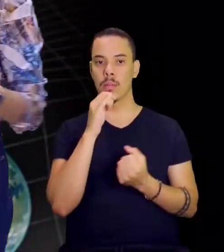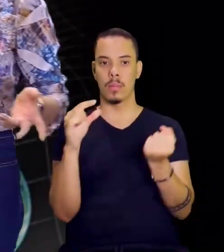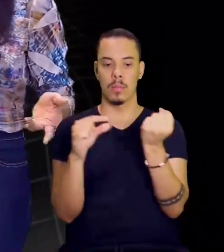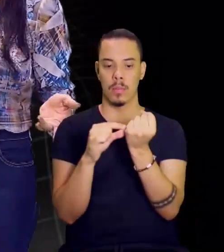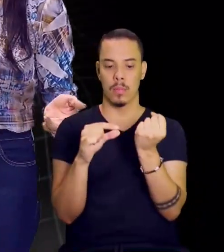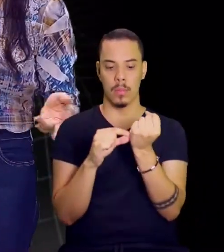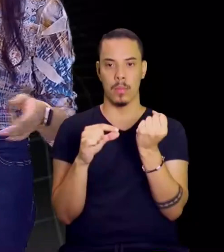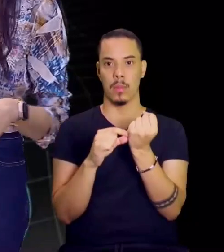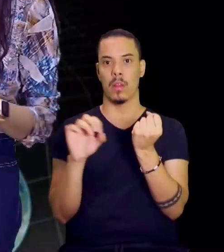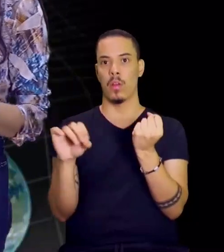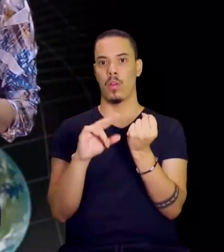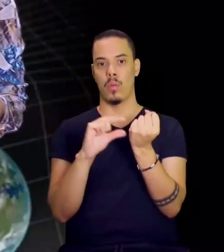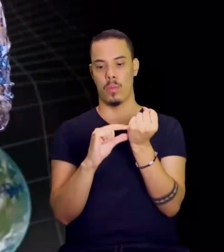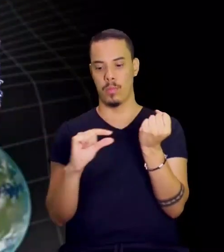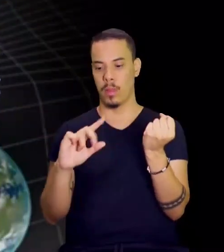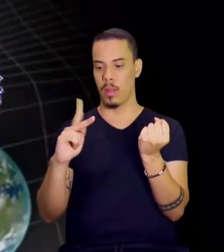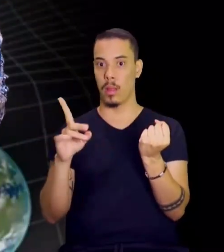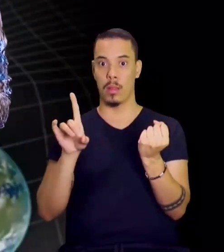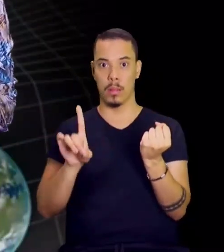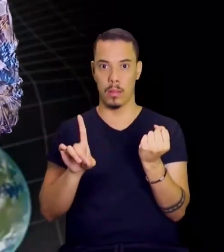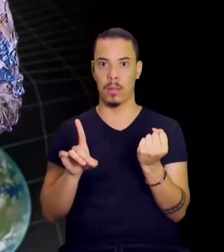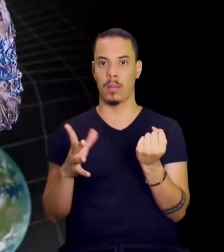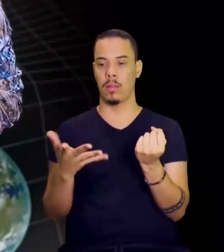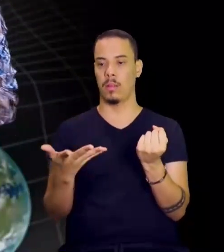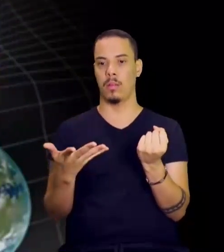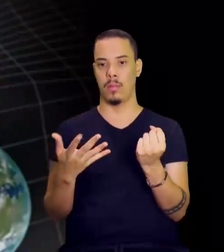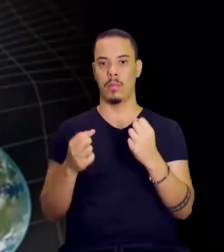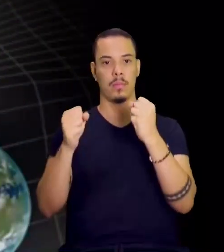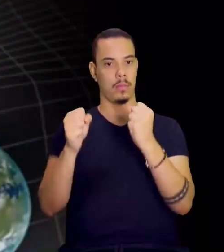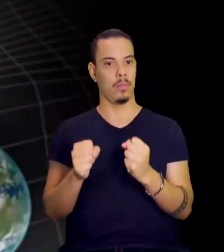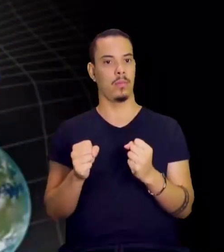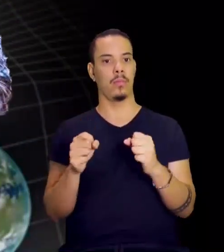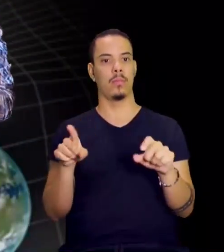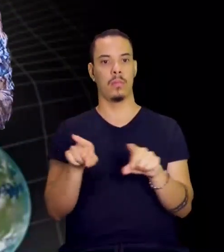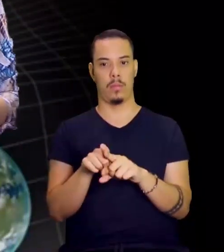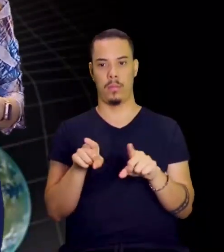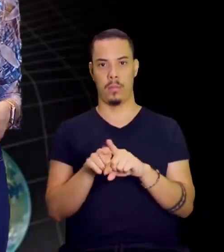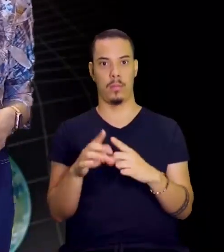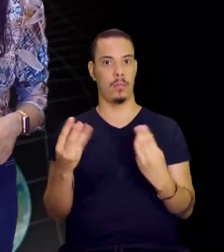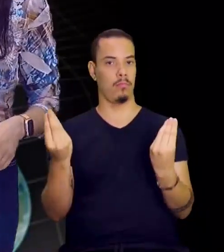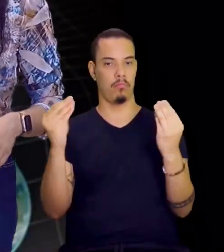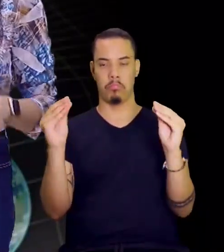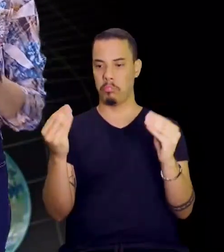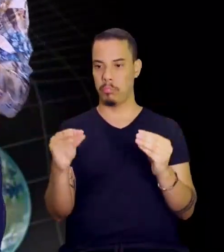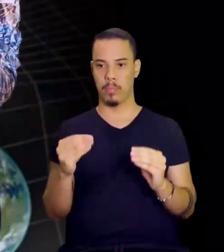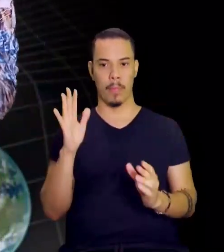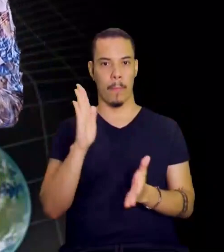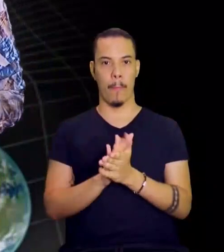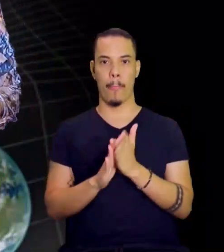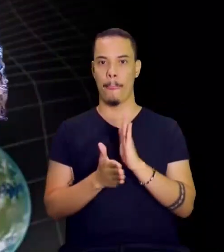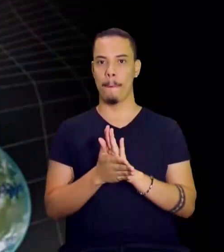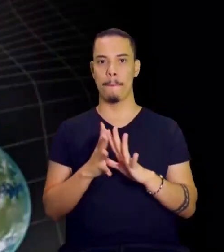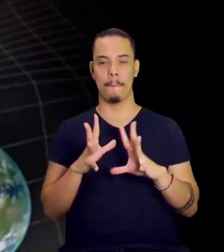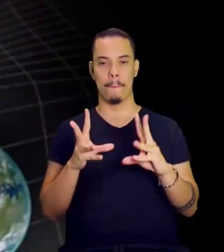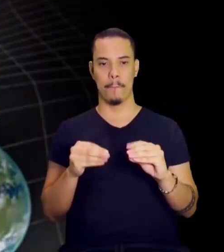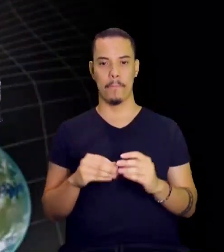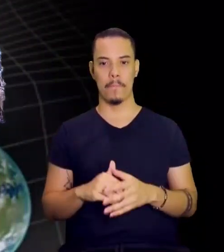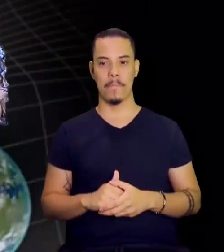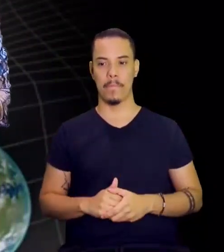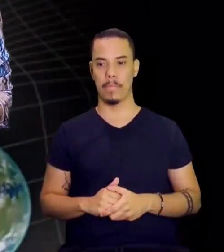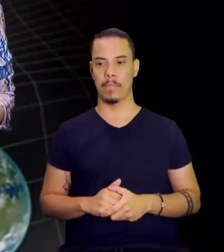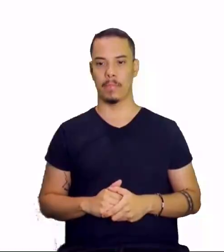HD externo, né? Hoje também. Tá em giga, mas beleza, mas é os quilos, né? Vamos continuar lá, pessoal, olha